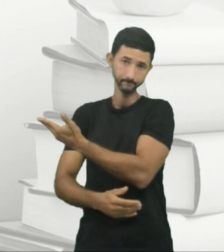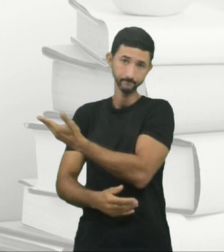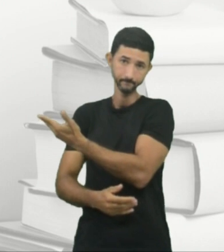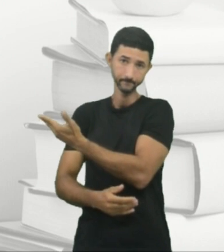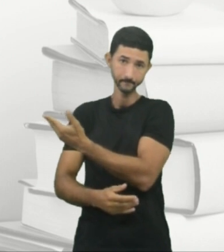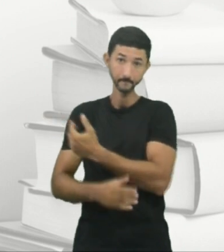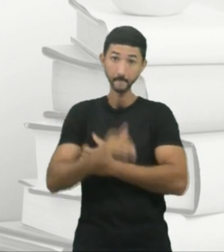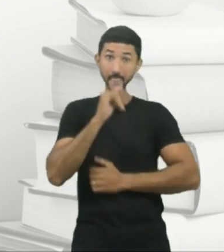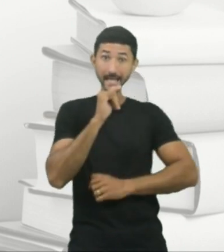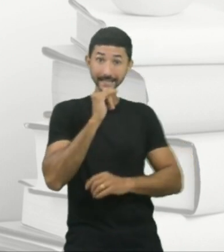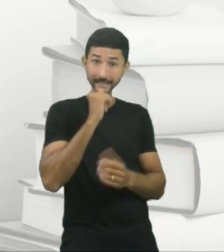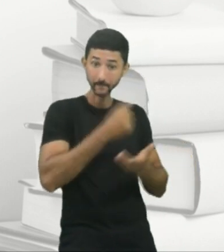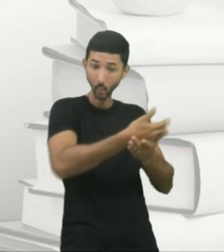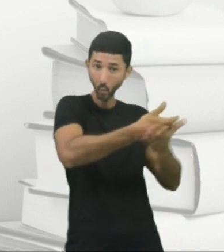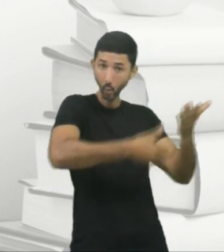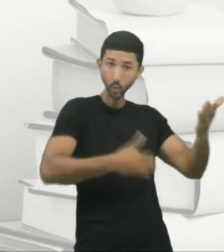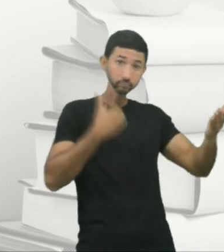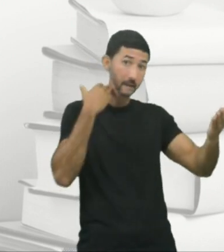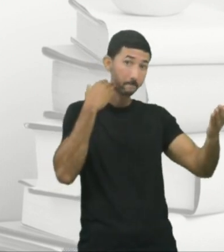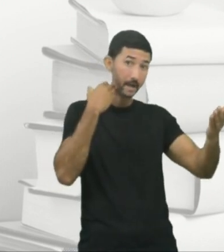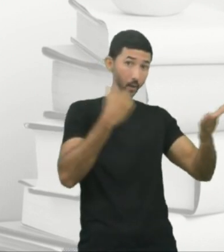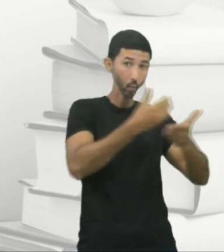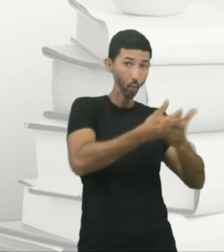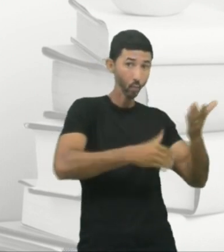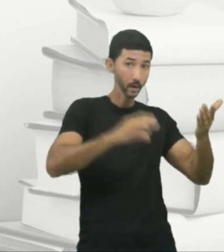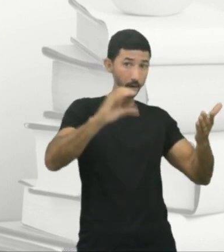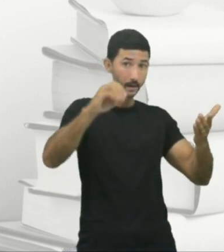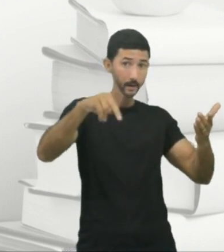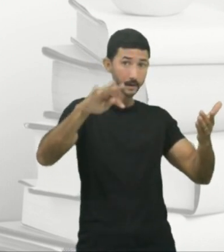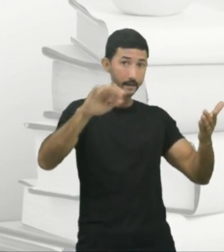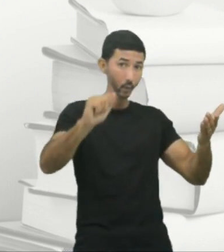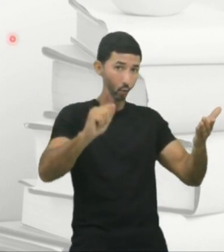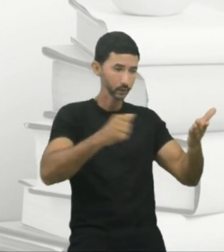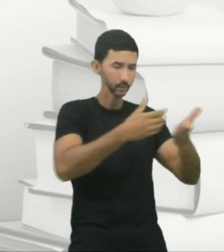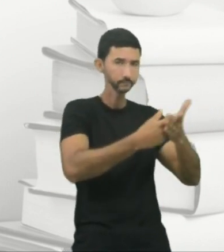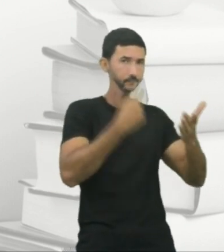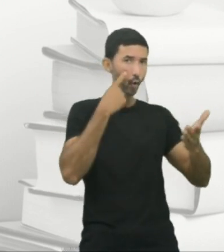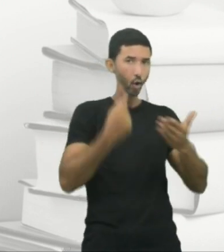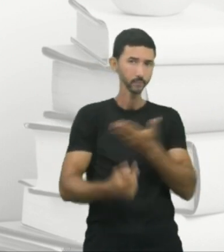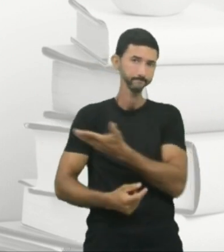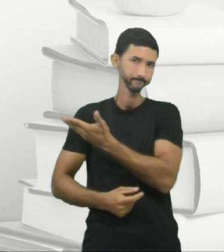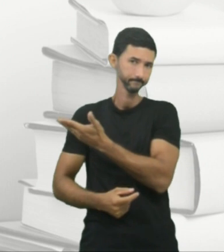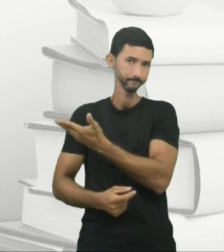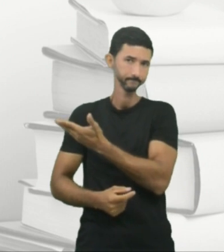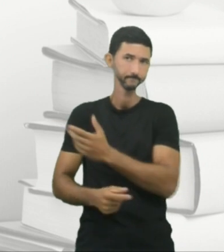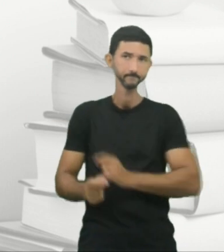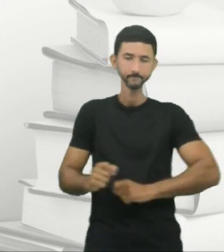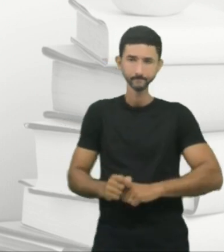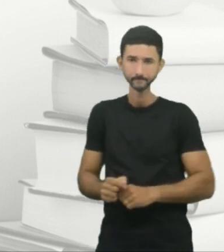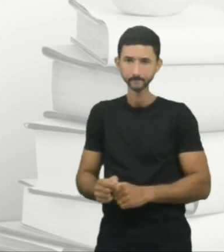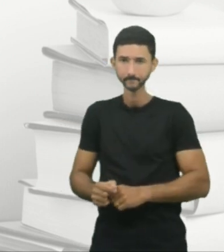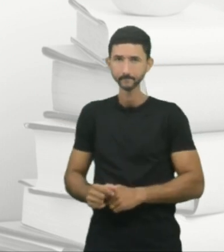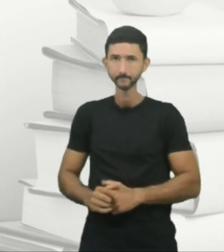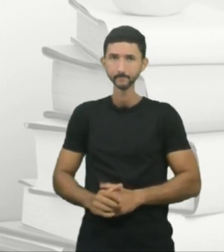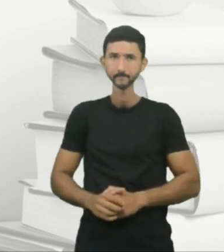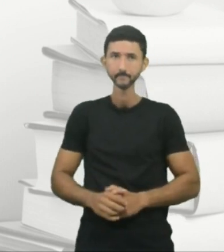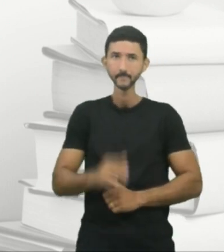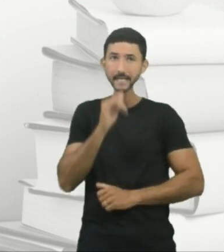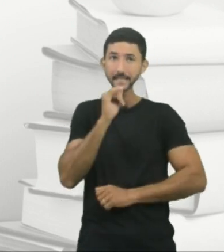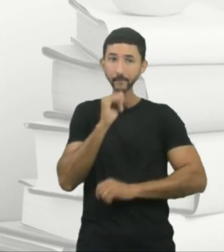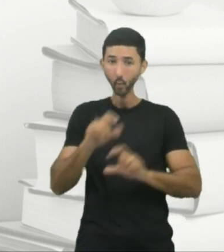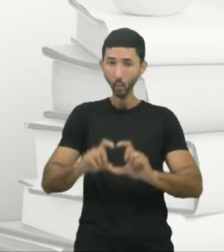uma ilustração de um extrato de uma conta bancária. Então, acompanhe aqui comigo